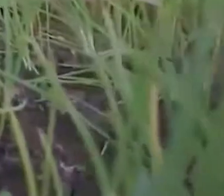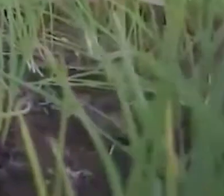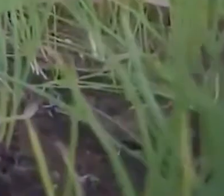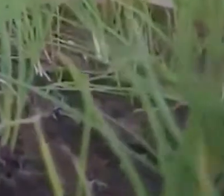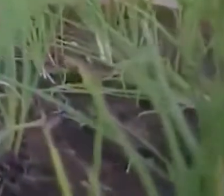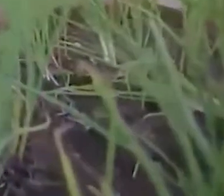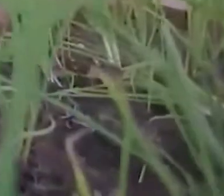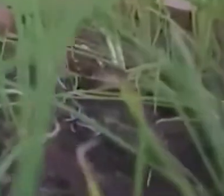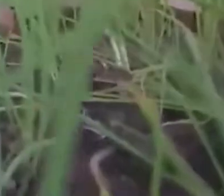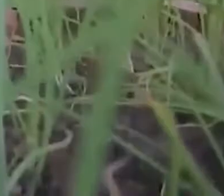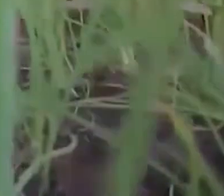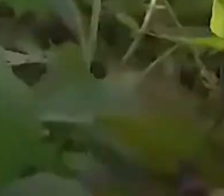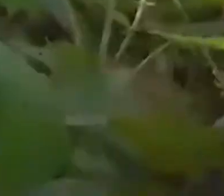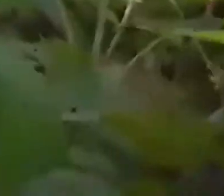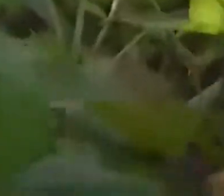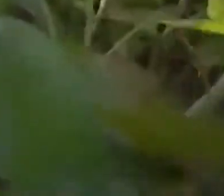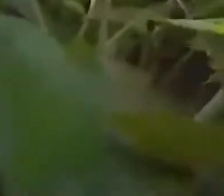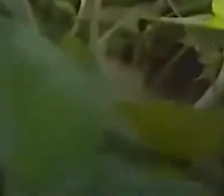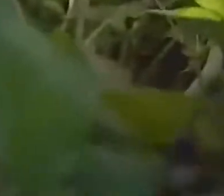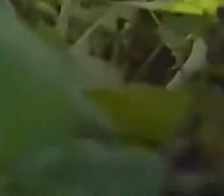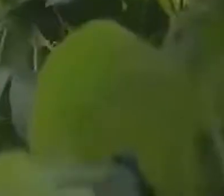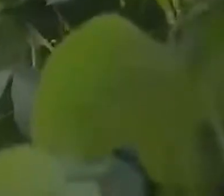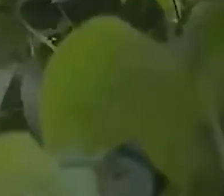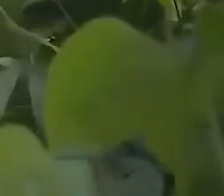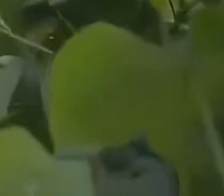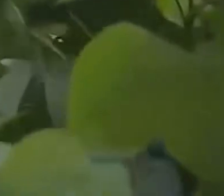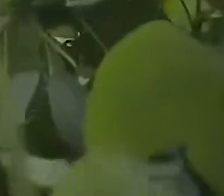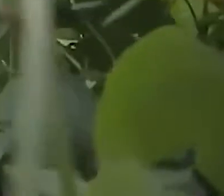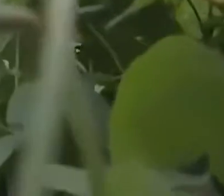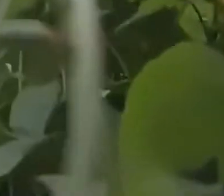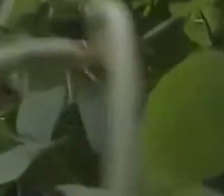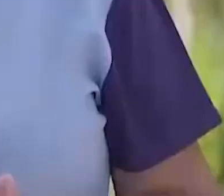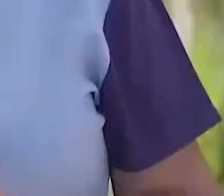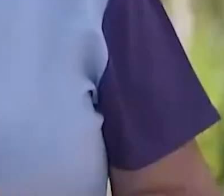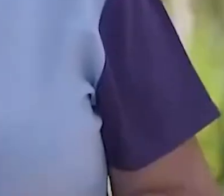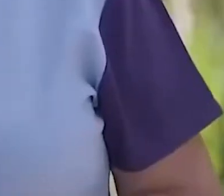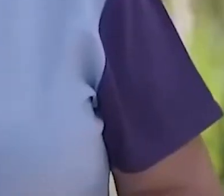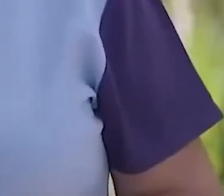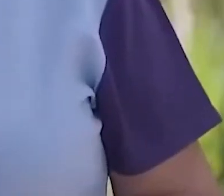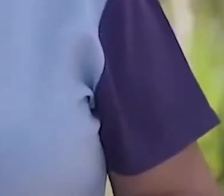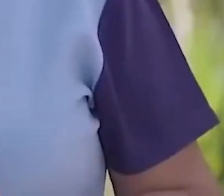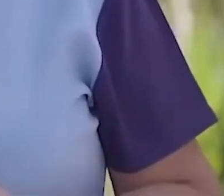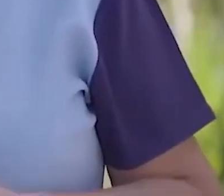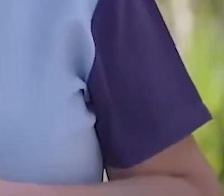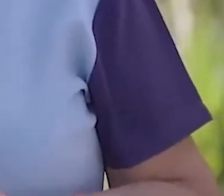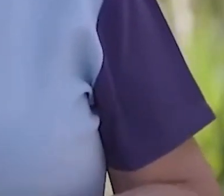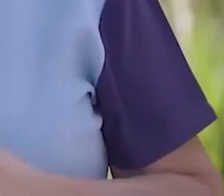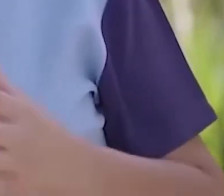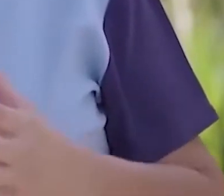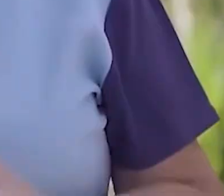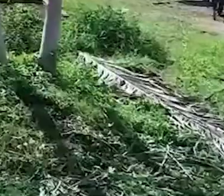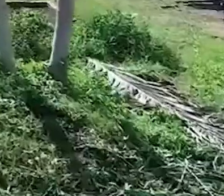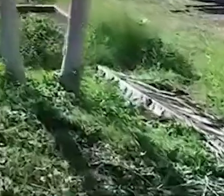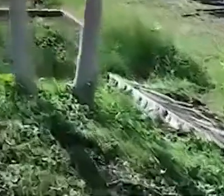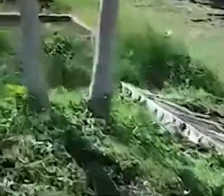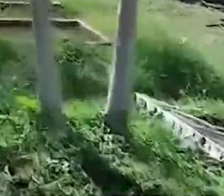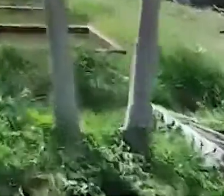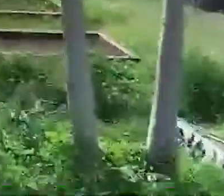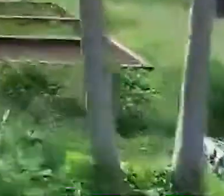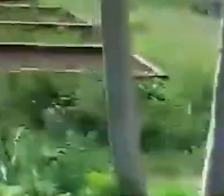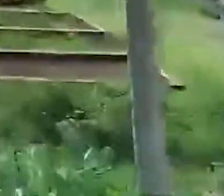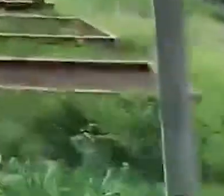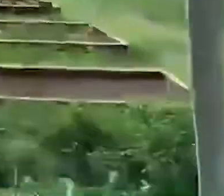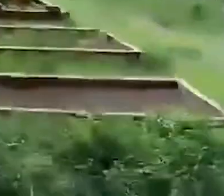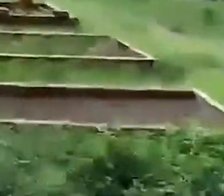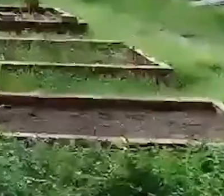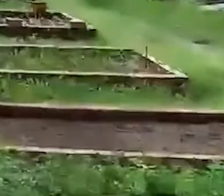espera? A gente espera envolver mais homens, mulheres, jovens, pessoas da terceira idade, trabalhando na horta,